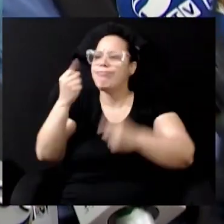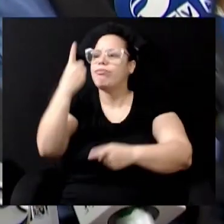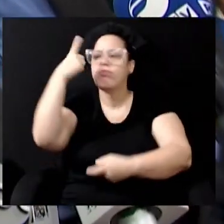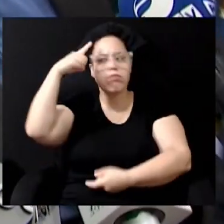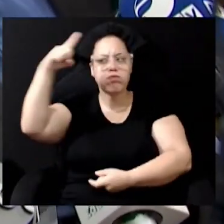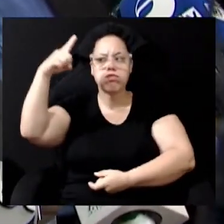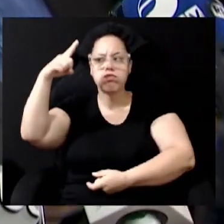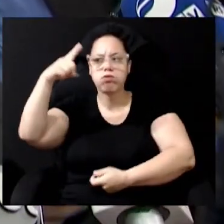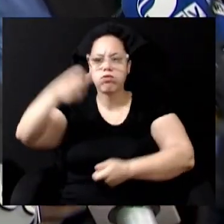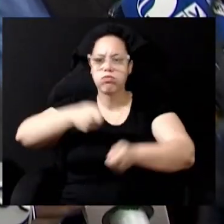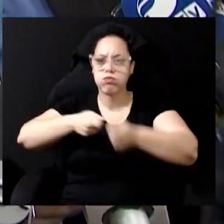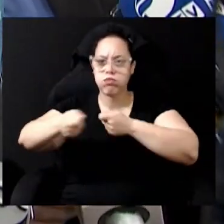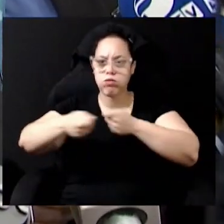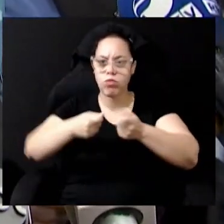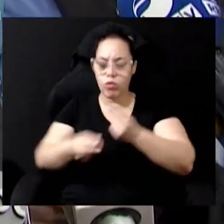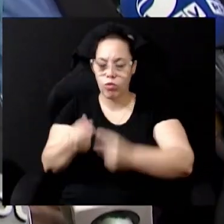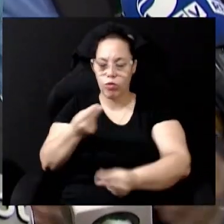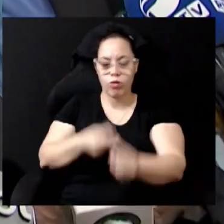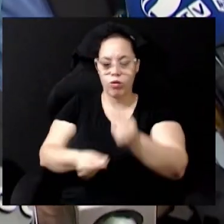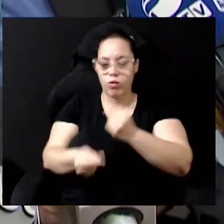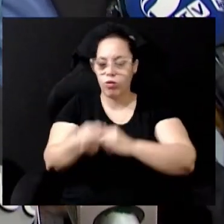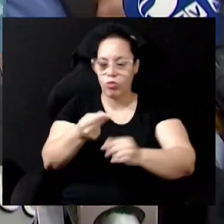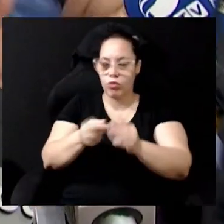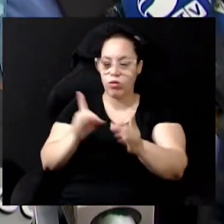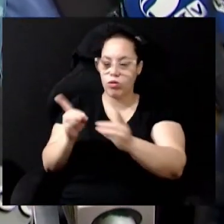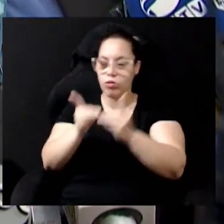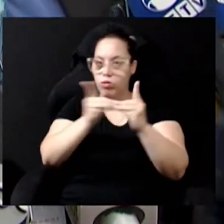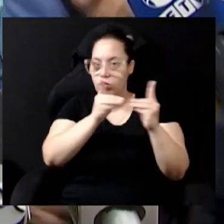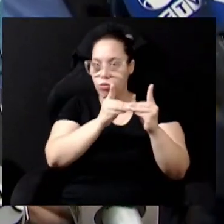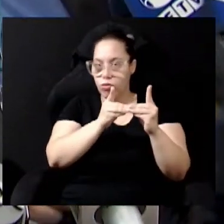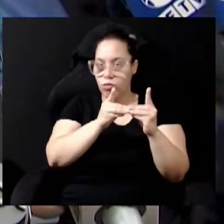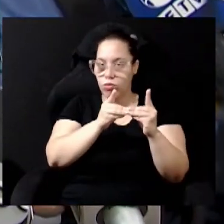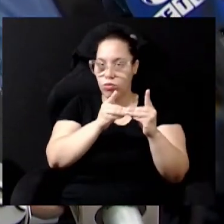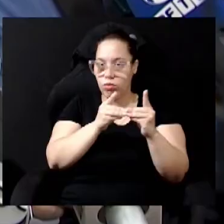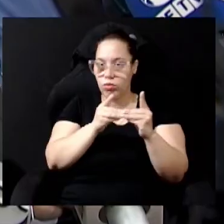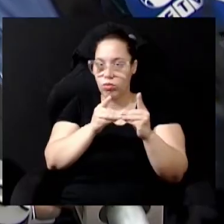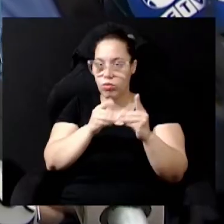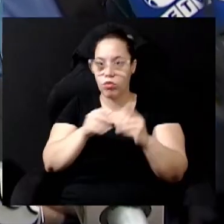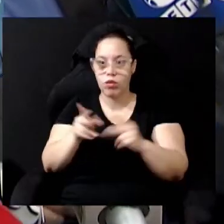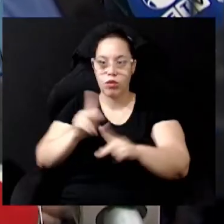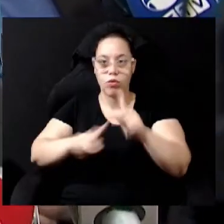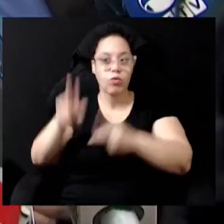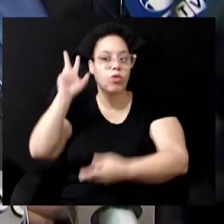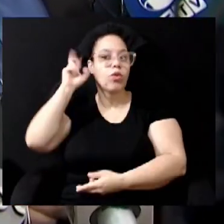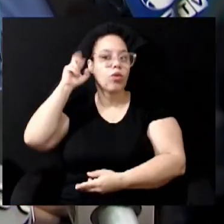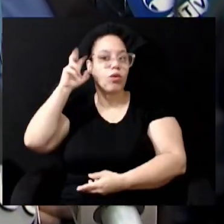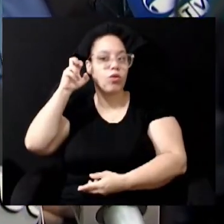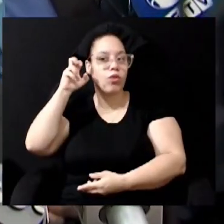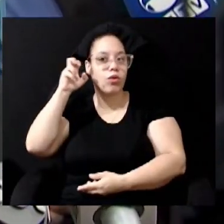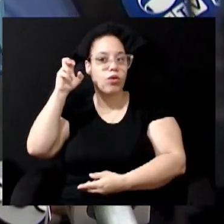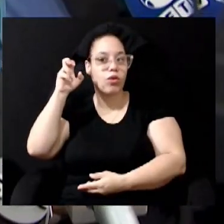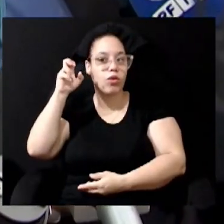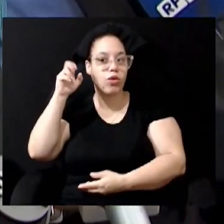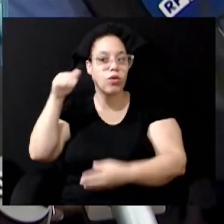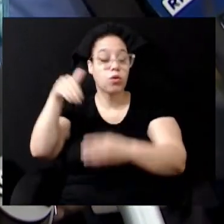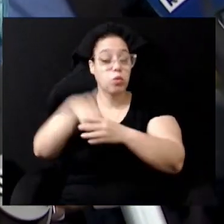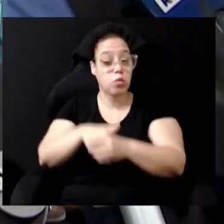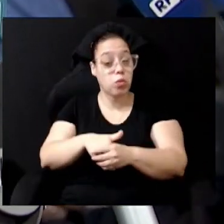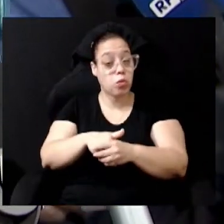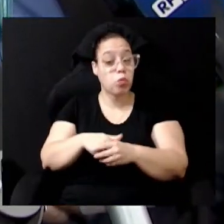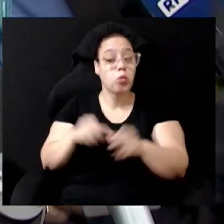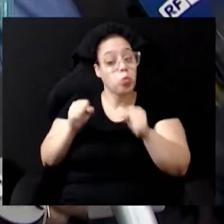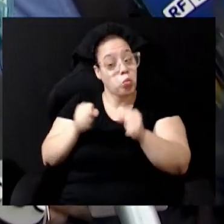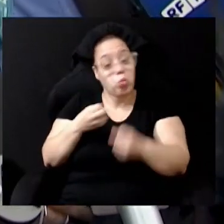controle orçamentário e com o atendimento das reivindicações da população, ouvindo que a população os elegeu para que eles façam o bem